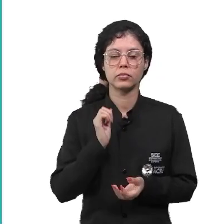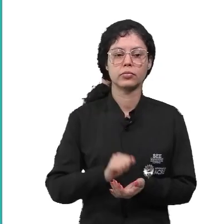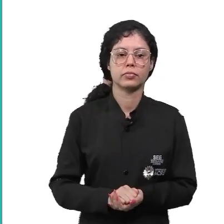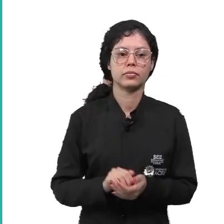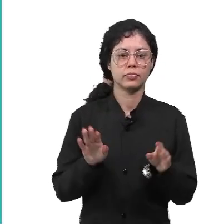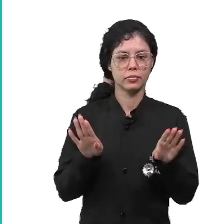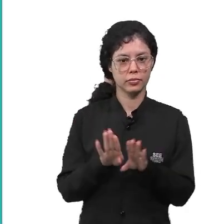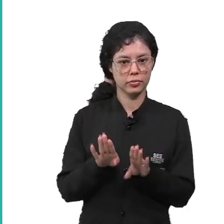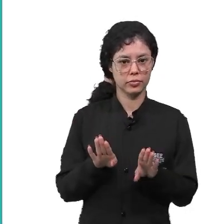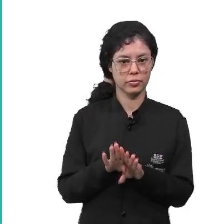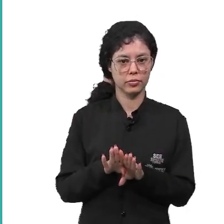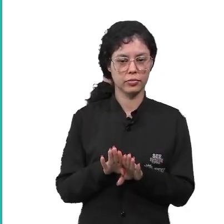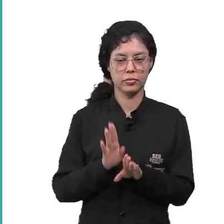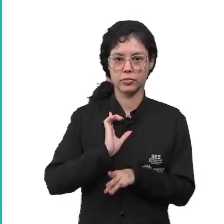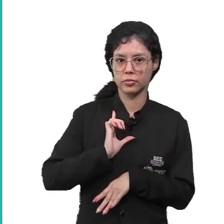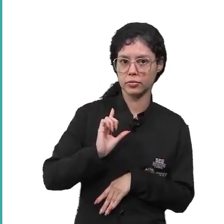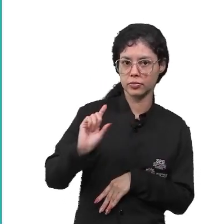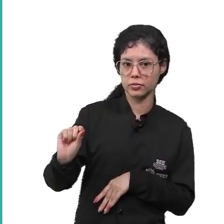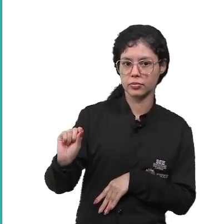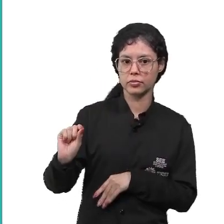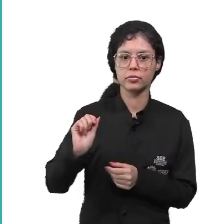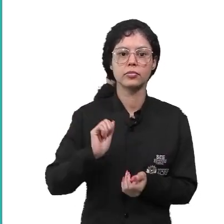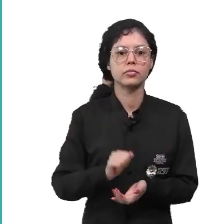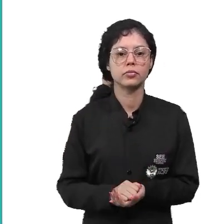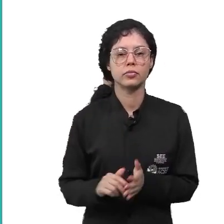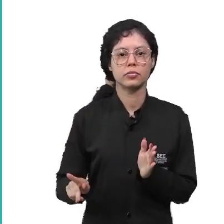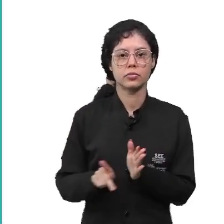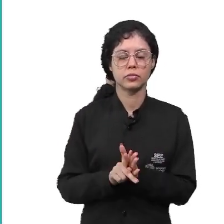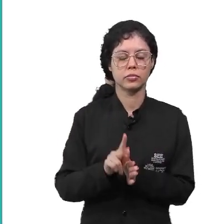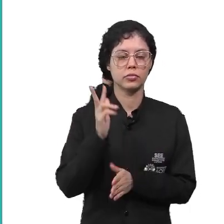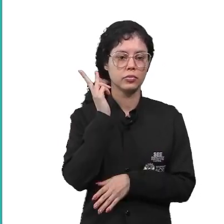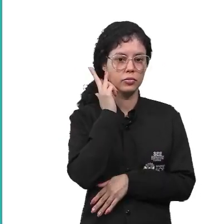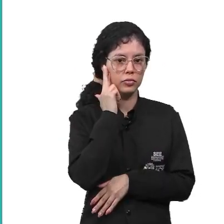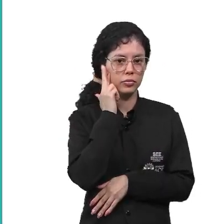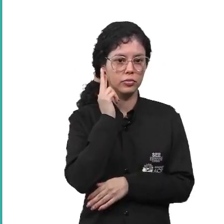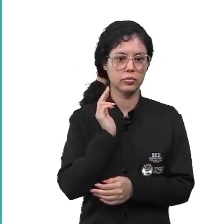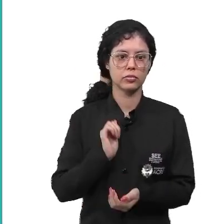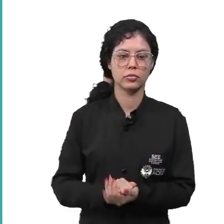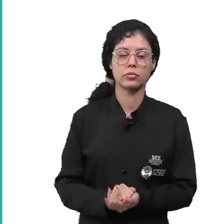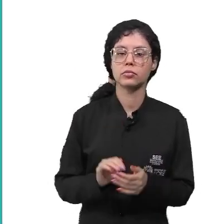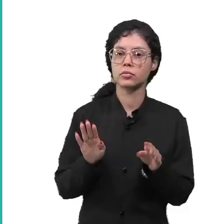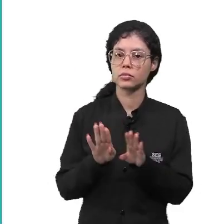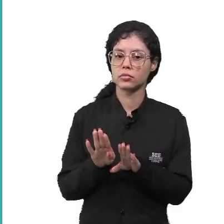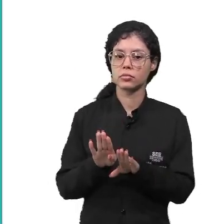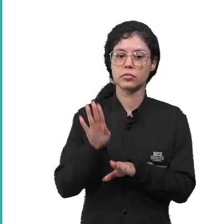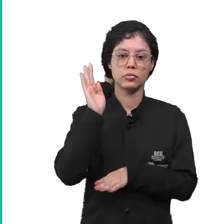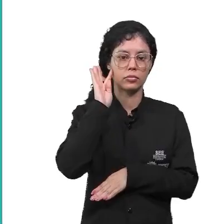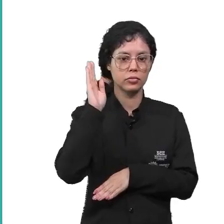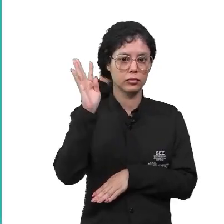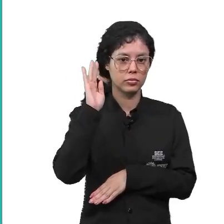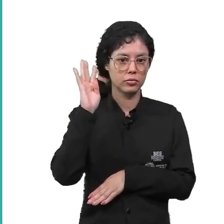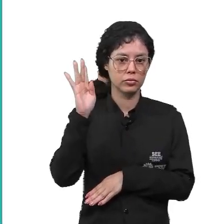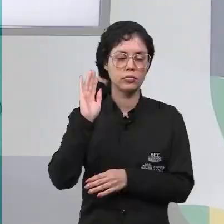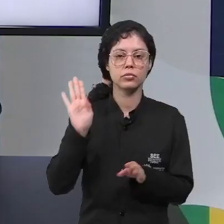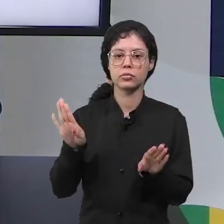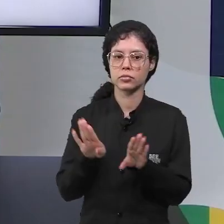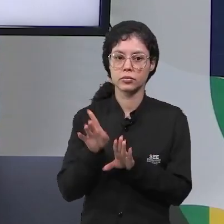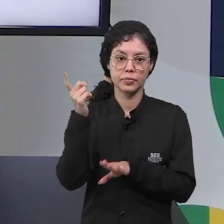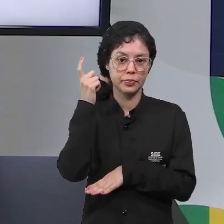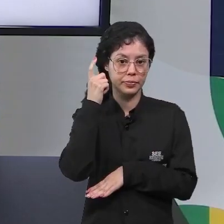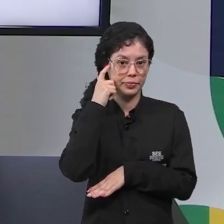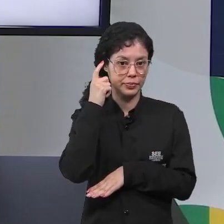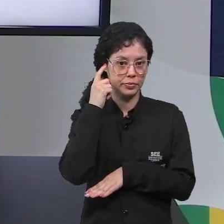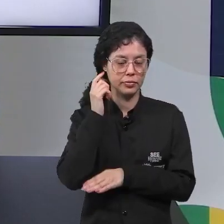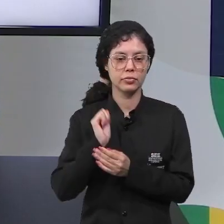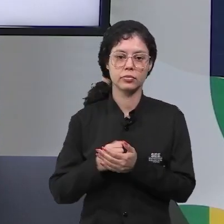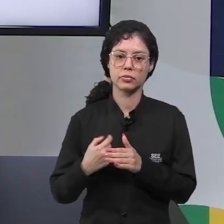argumentação, para fugir do senso comum; e a reflexão, principalmente a reflexão